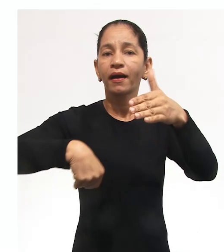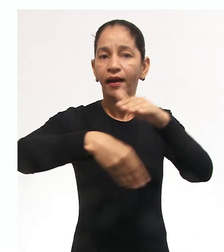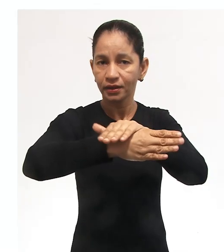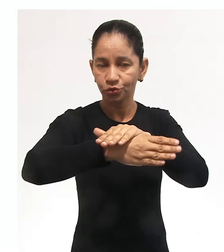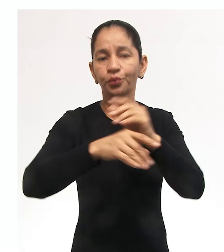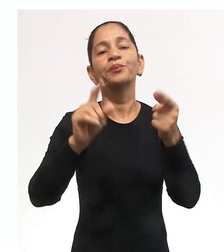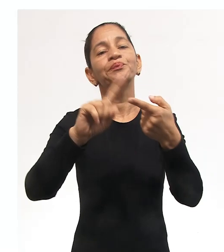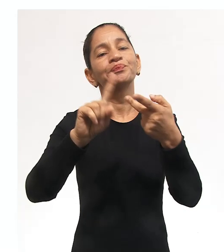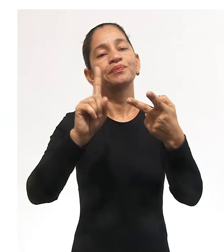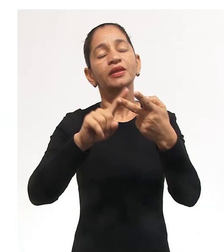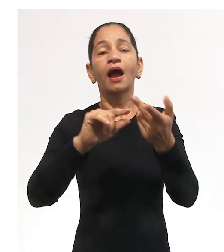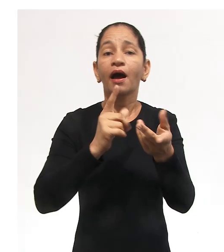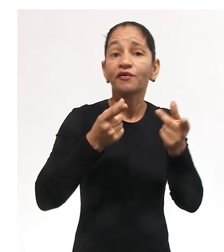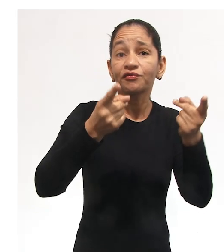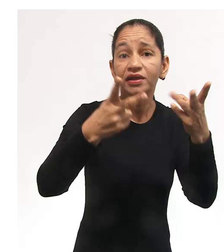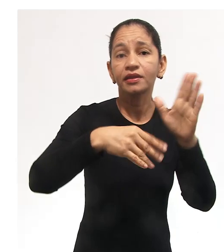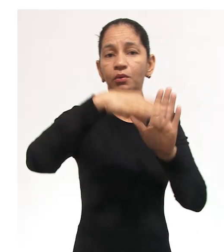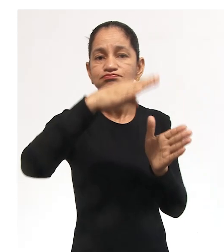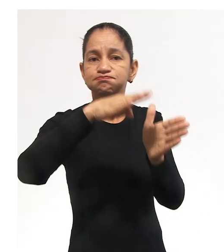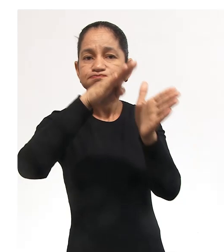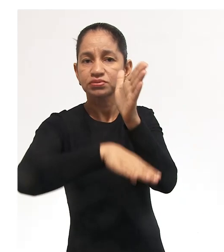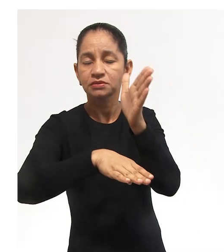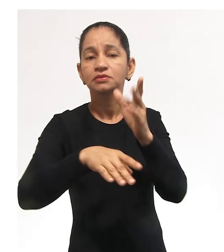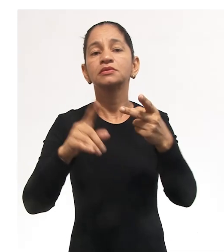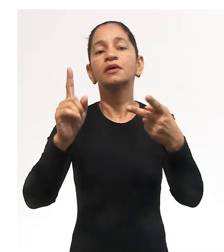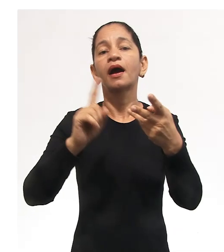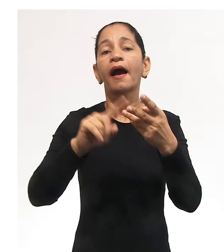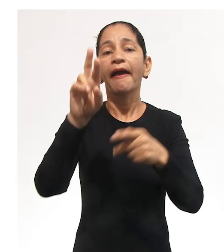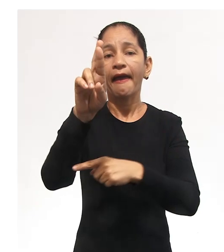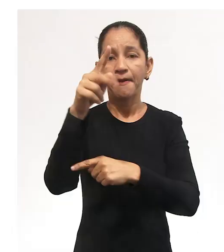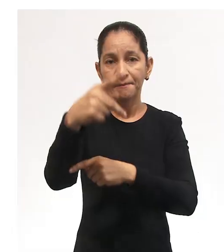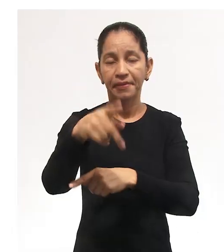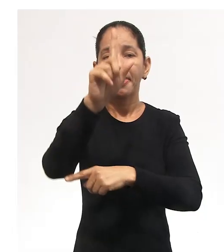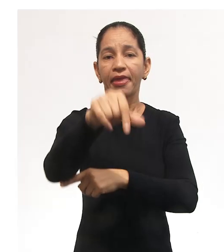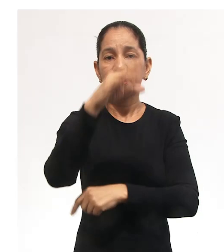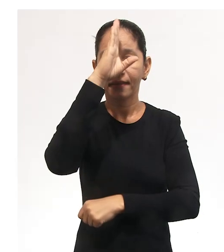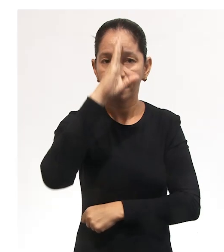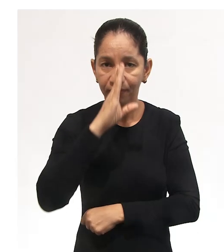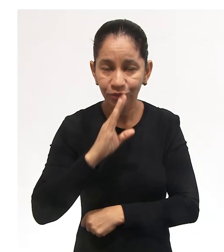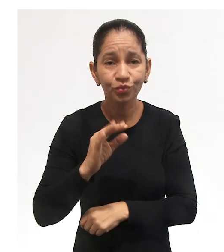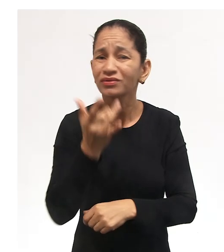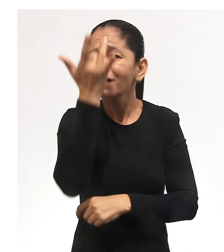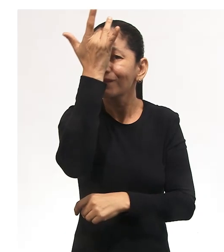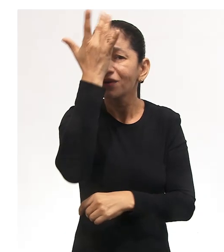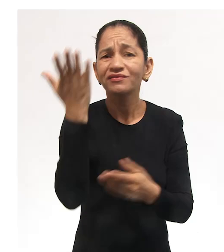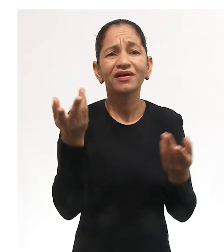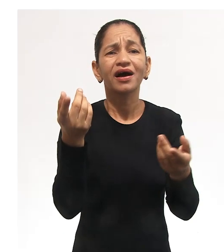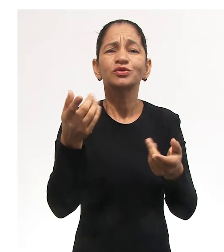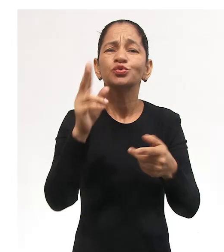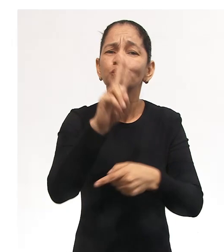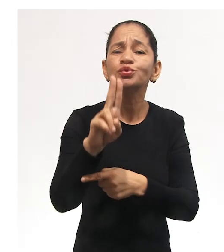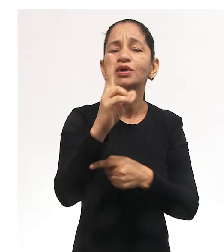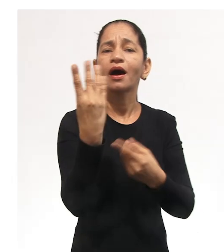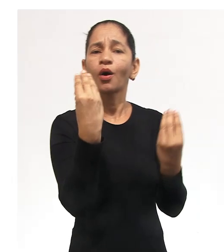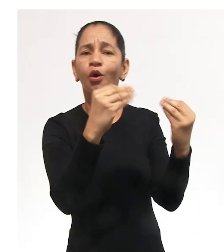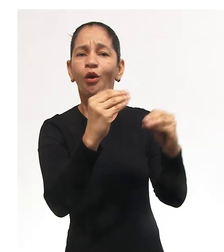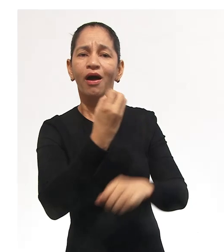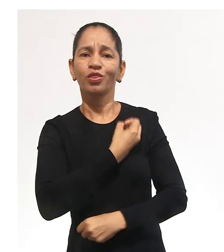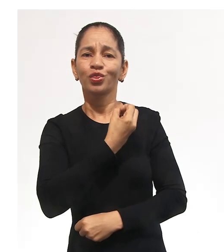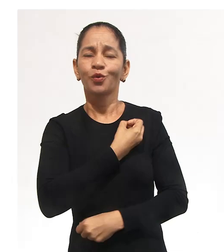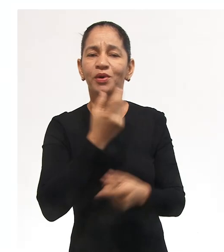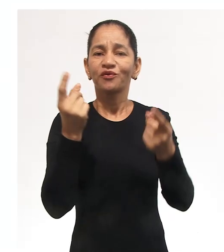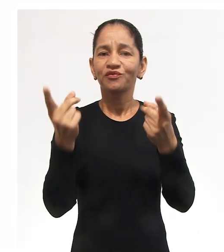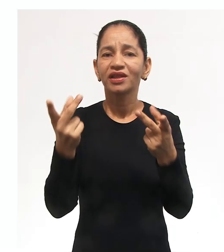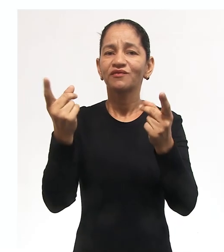relatórios mensais, né? Vantagens, né? Ela é gratuita, ela é acessível, tá? Ela é fácil de usar. Então você vai descrever a